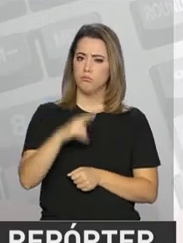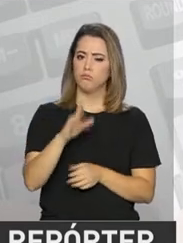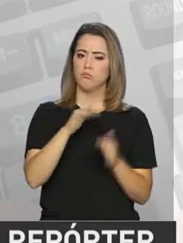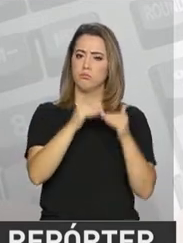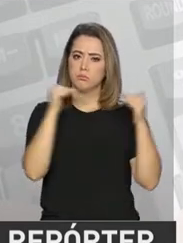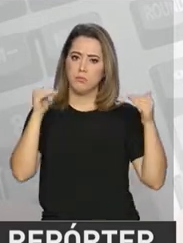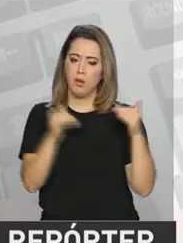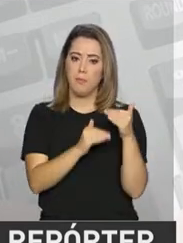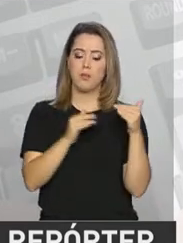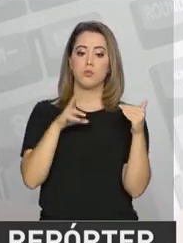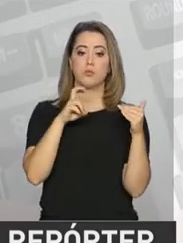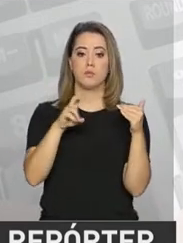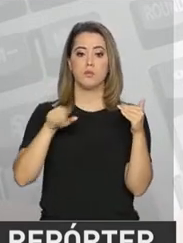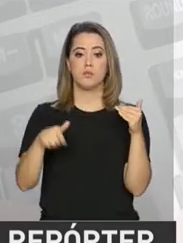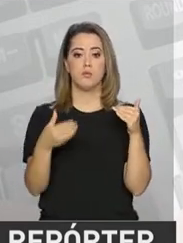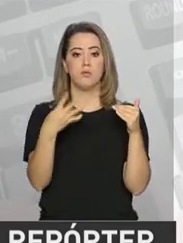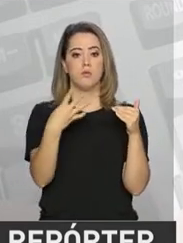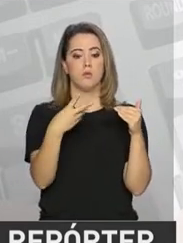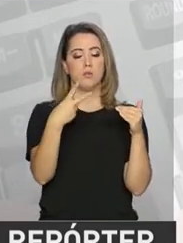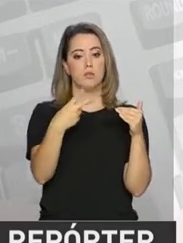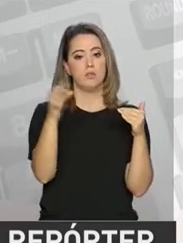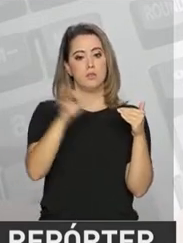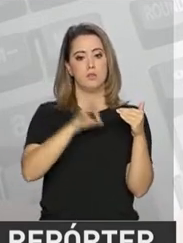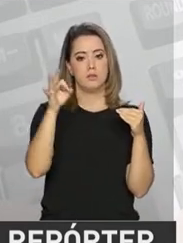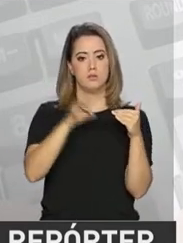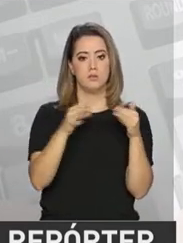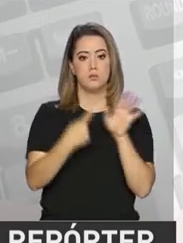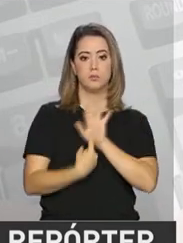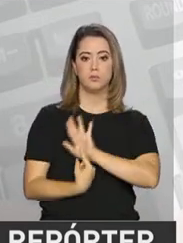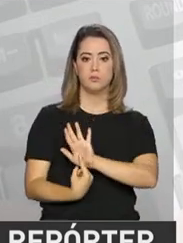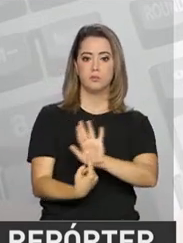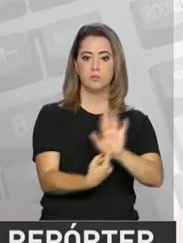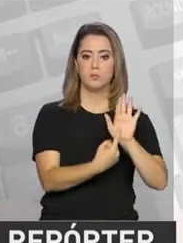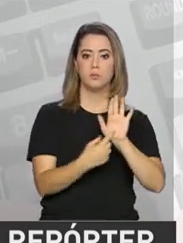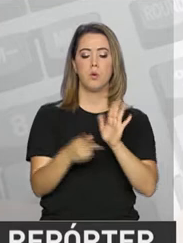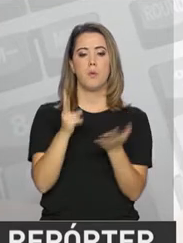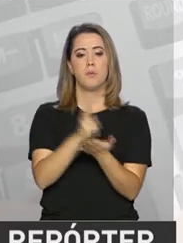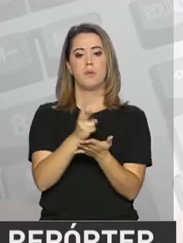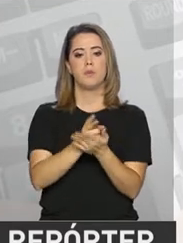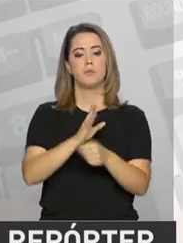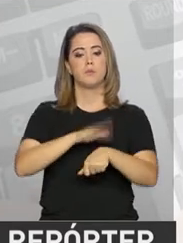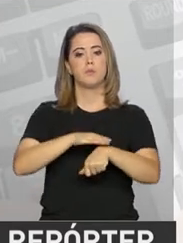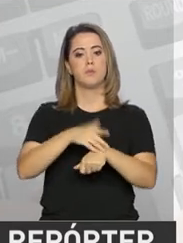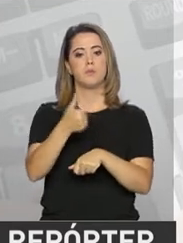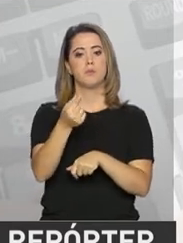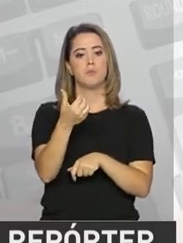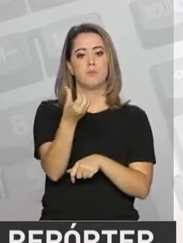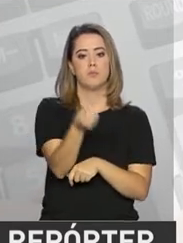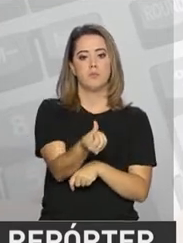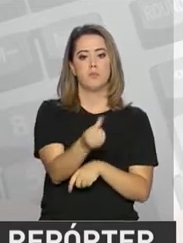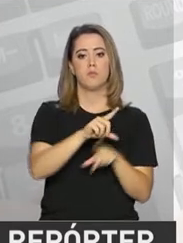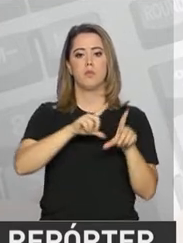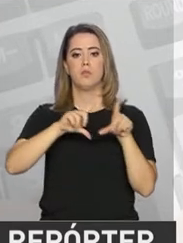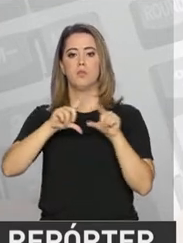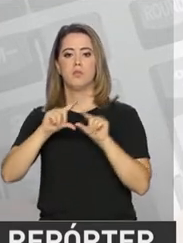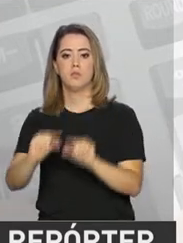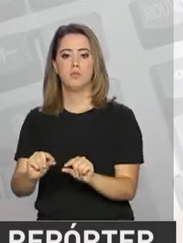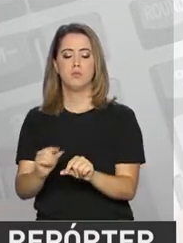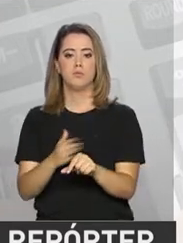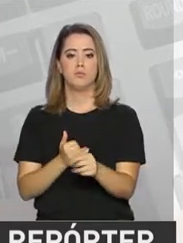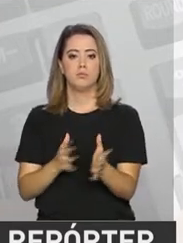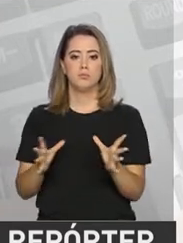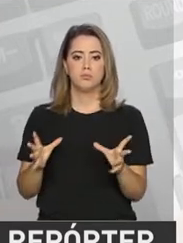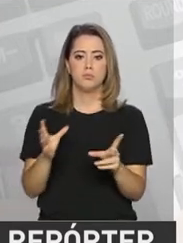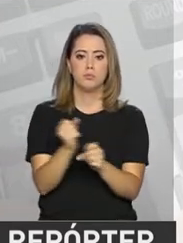dos 5,45 por cento registrados no mesmo período de 2010 16 e o menor acumulado do ano